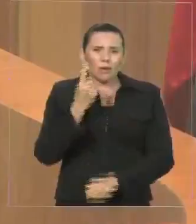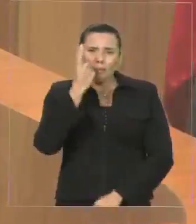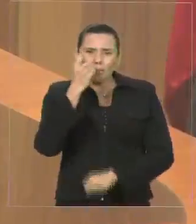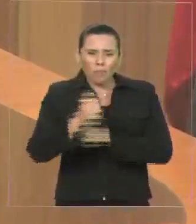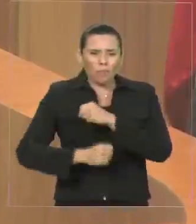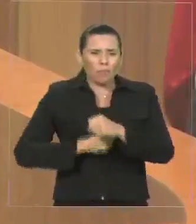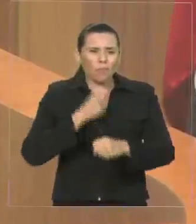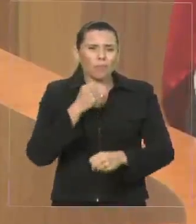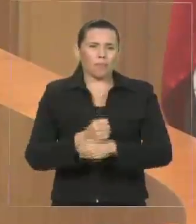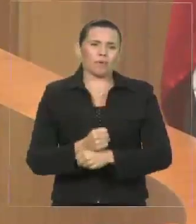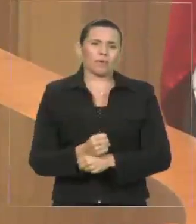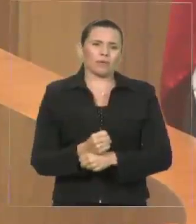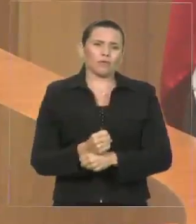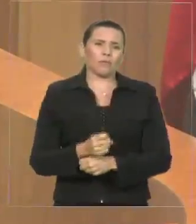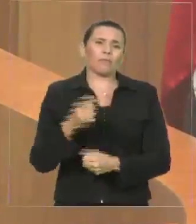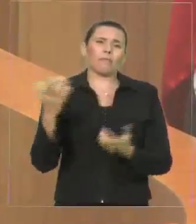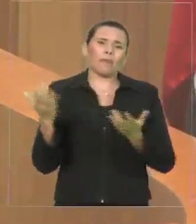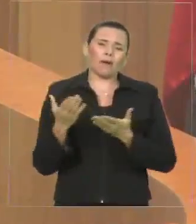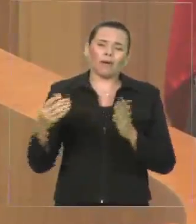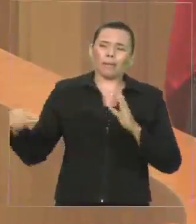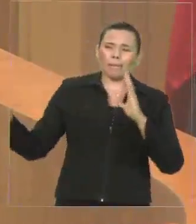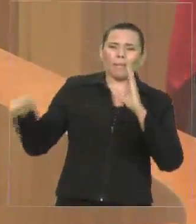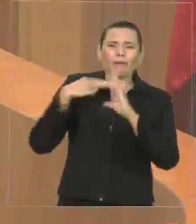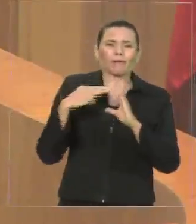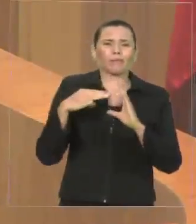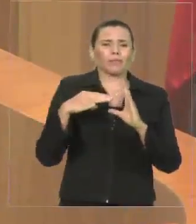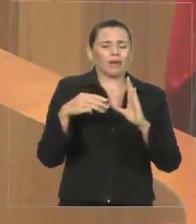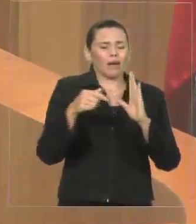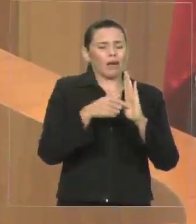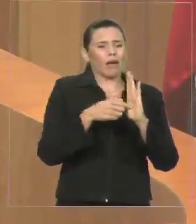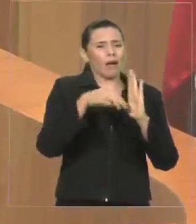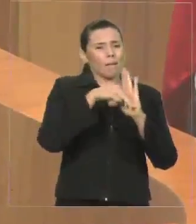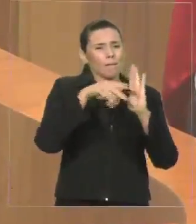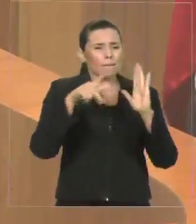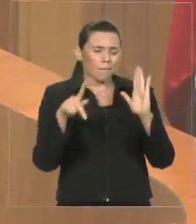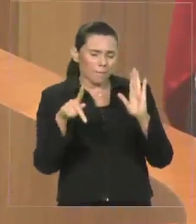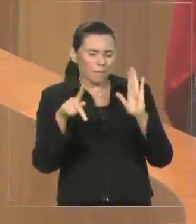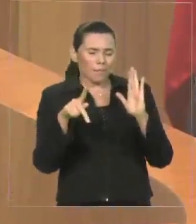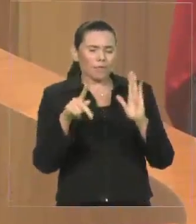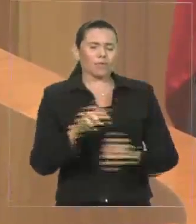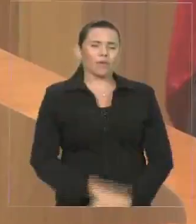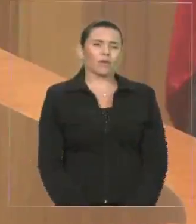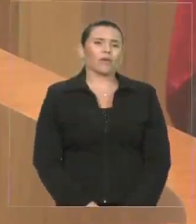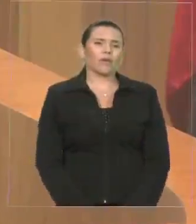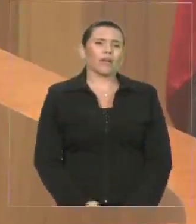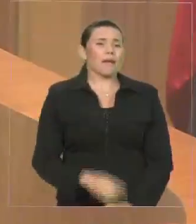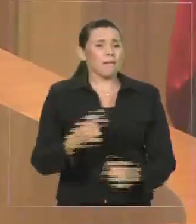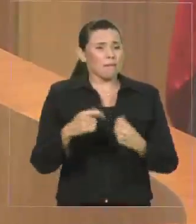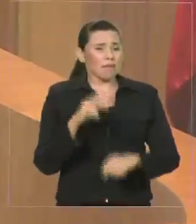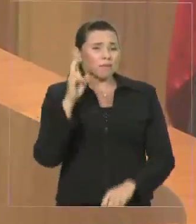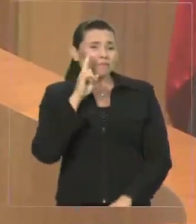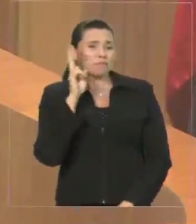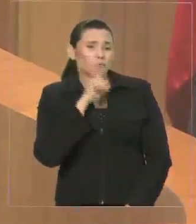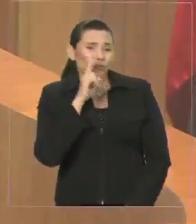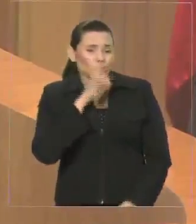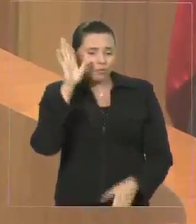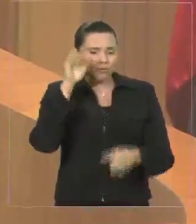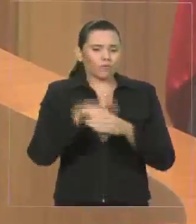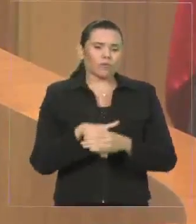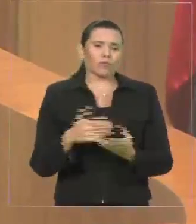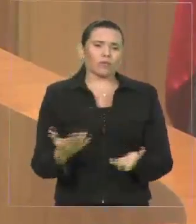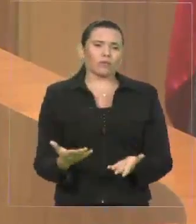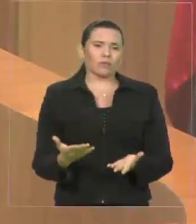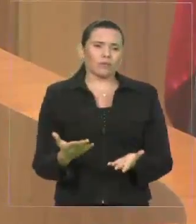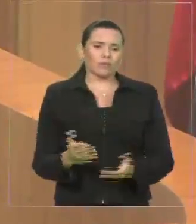um ano é motivo para ter urgência para editar uma medida provisória, ele não fala. Ele trata sobre várias questões, mas não discute